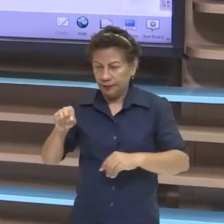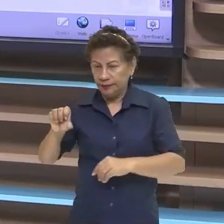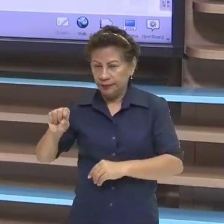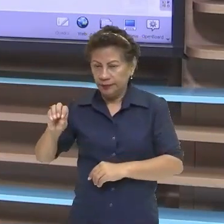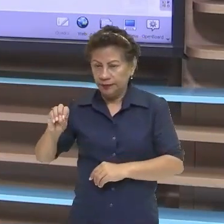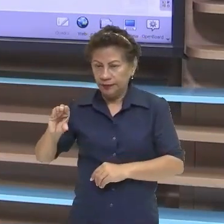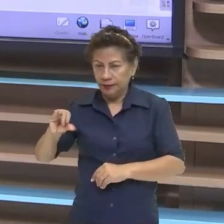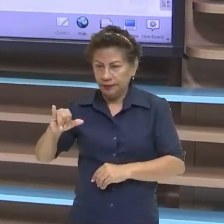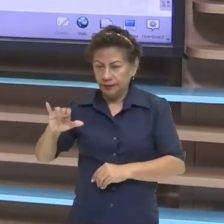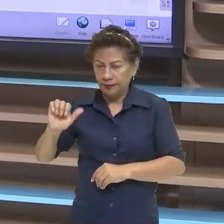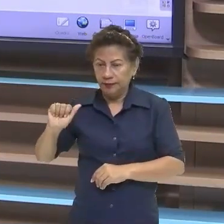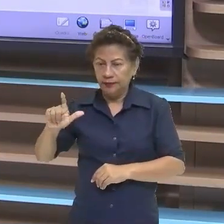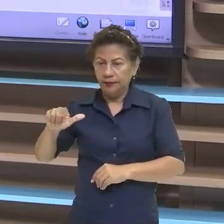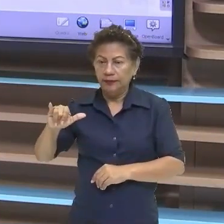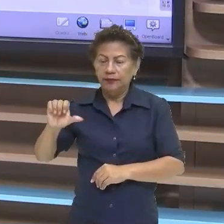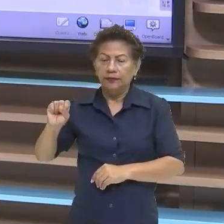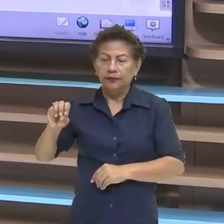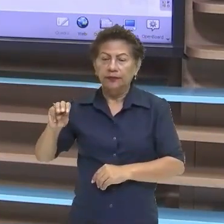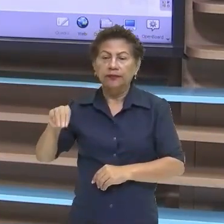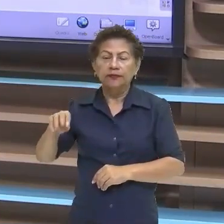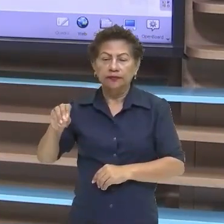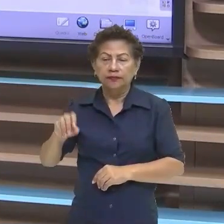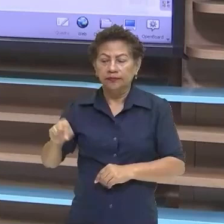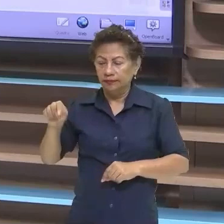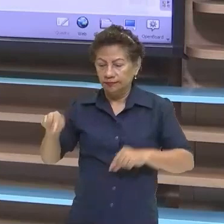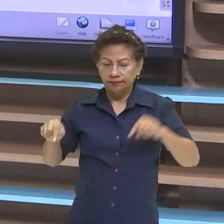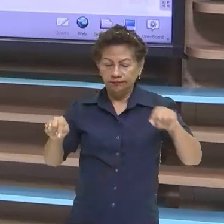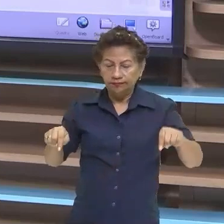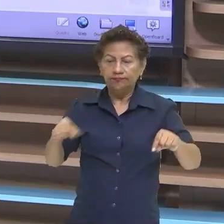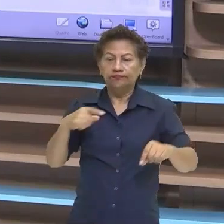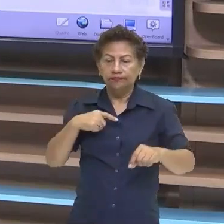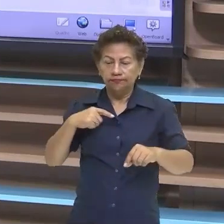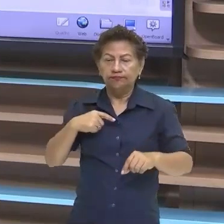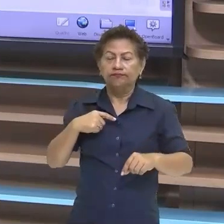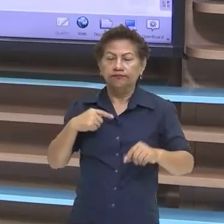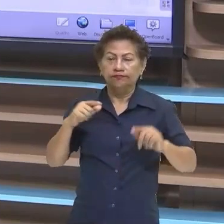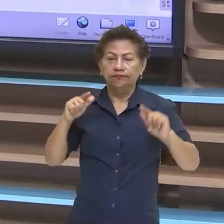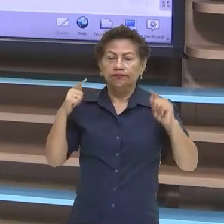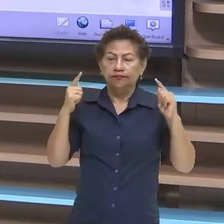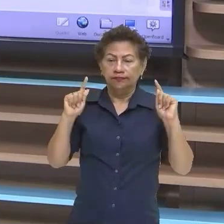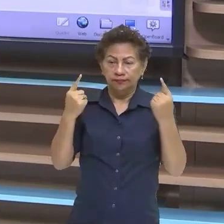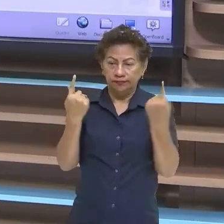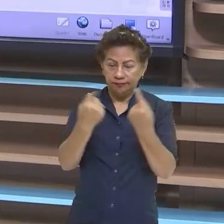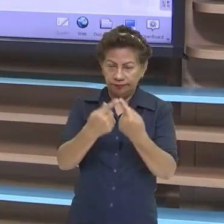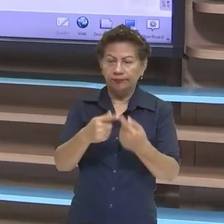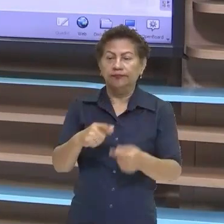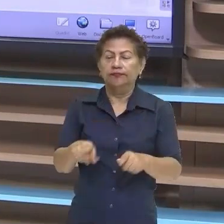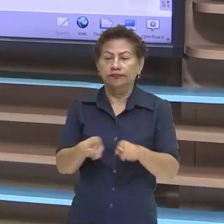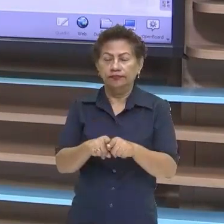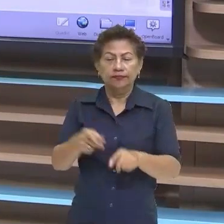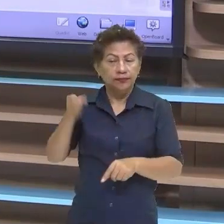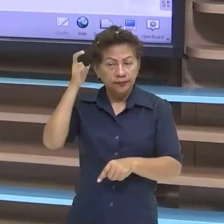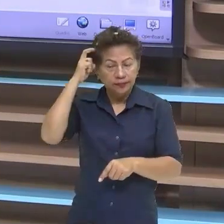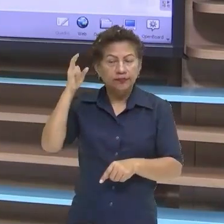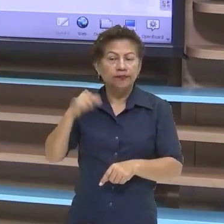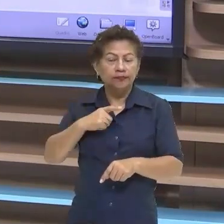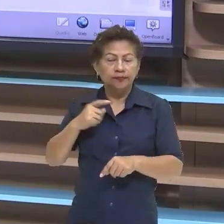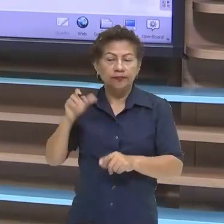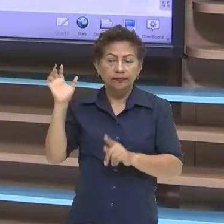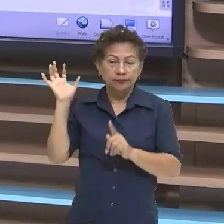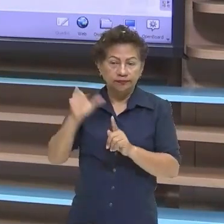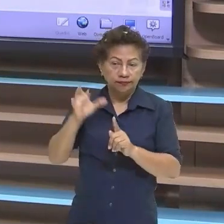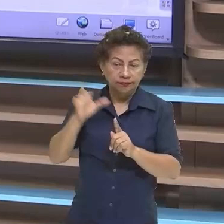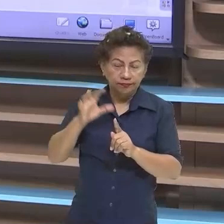E ocorre no espaço geográfico, né? Tanto em escala mundial, né? Como a cultura que eu falei para vocês, que ela influencia em